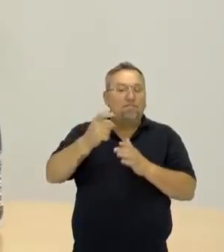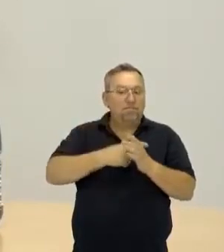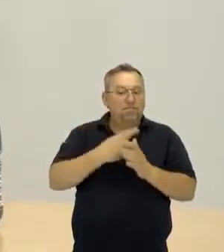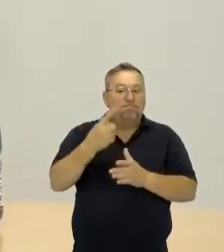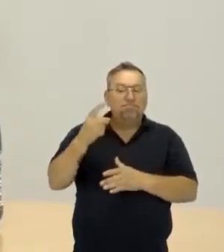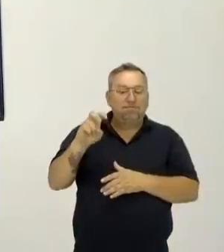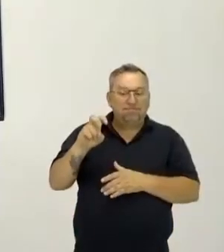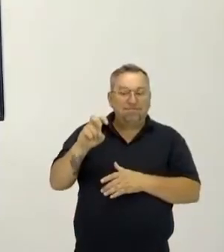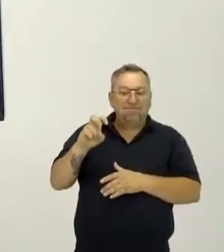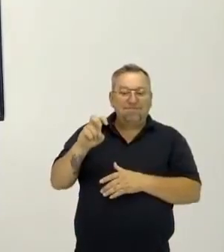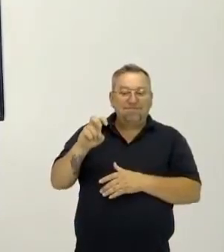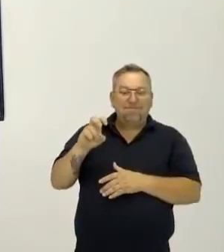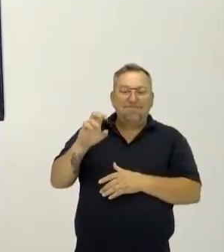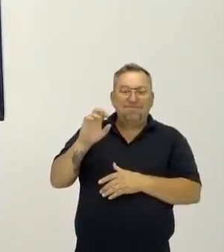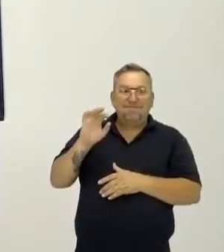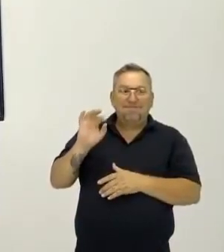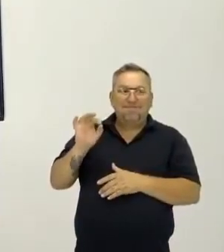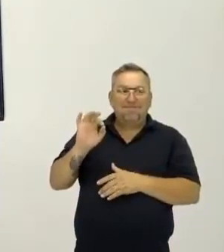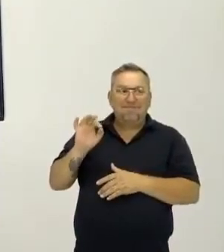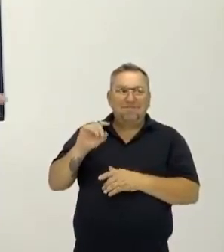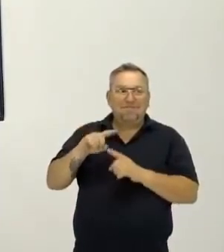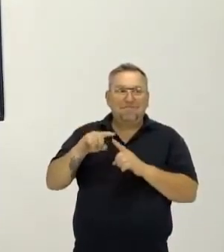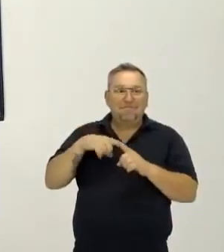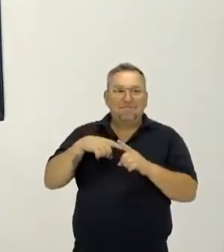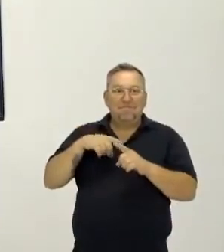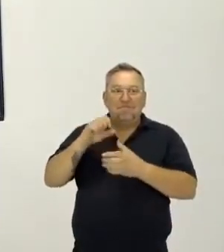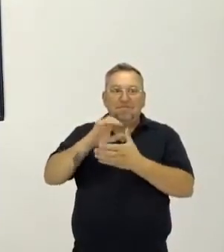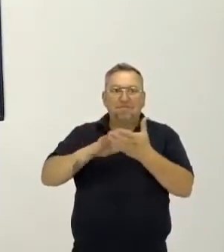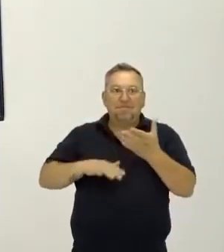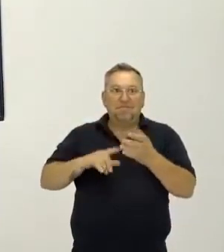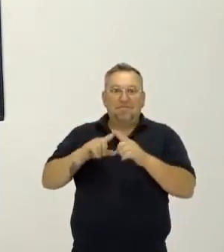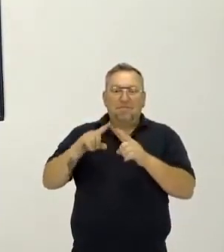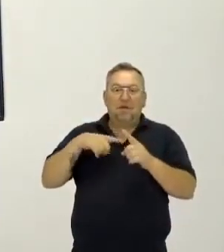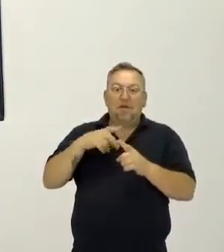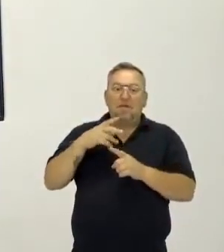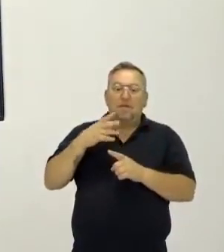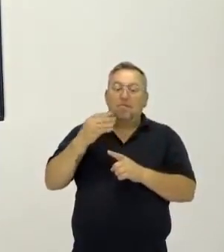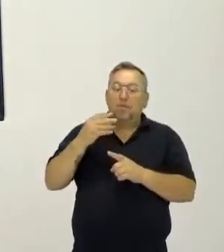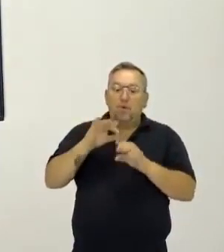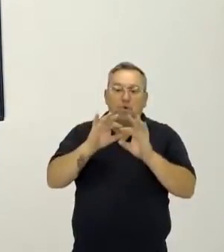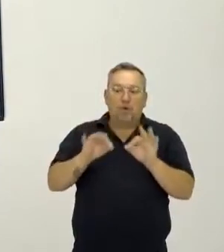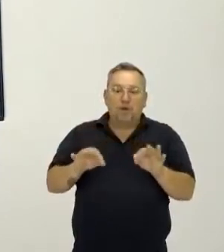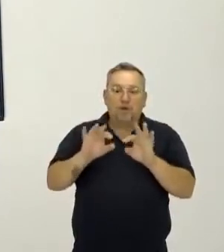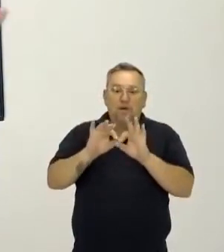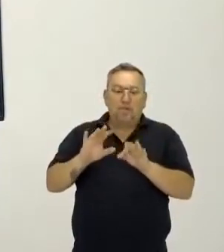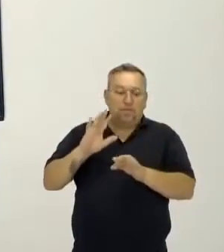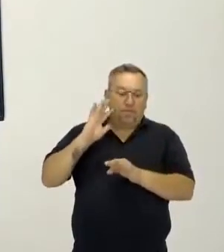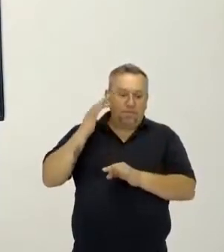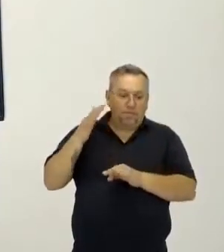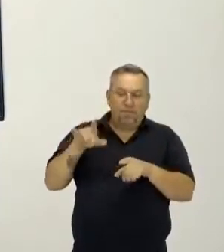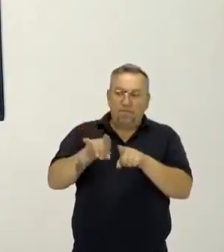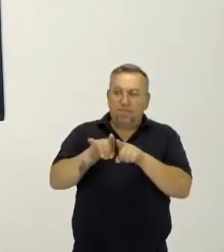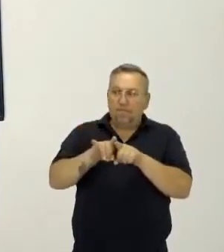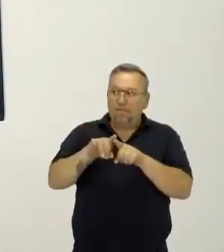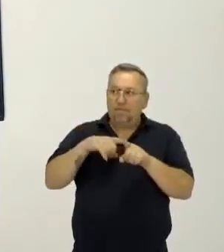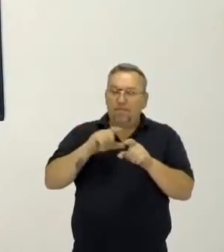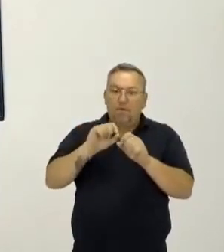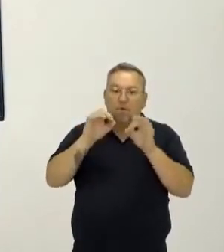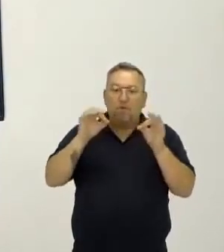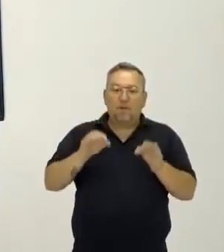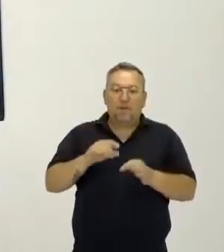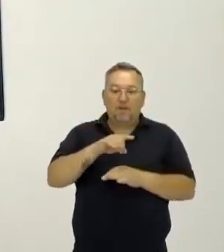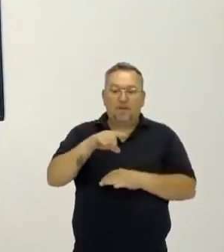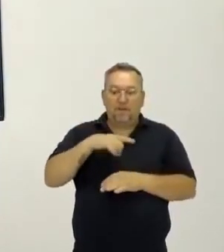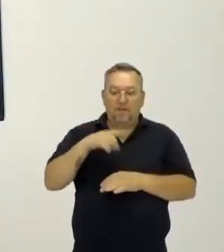aí? Boa, isso mesmo. Para essa atividade aí, parece muito, mas muito simples a resolução dela e, claro, com certeza